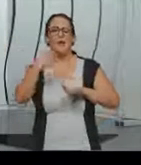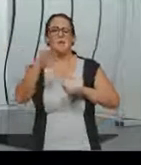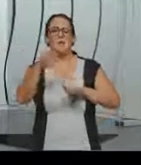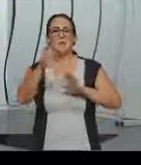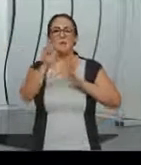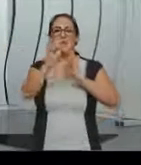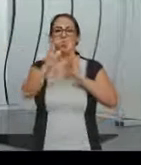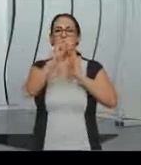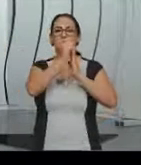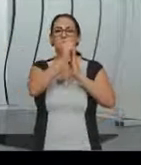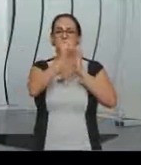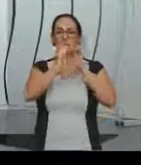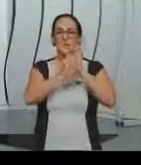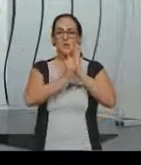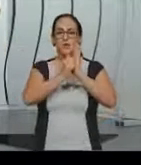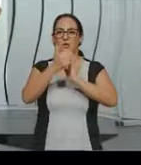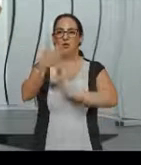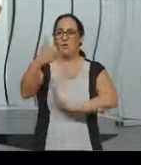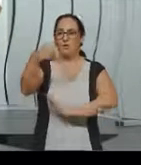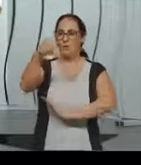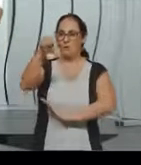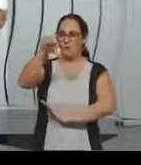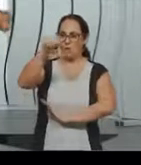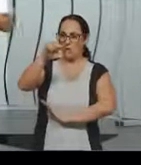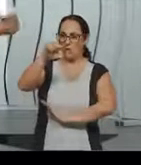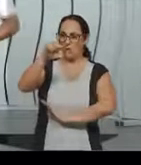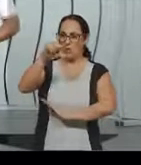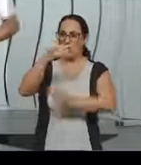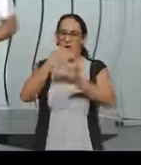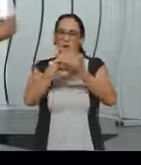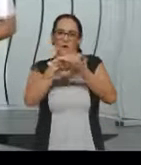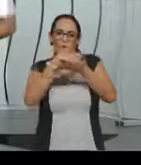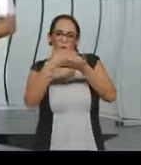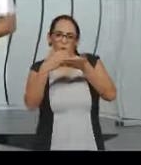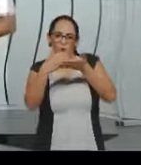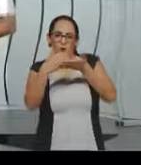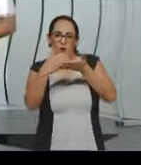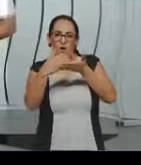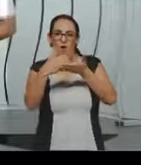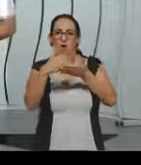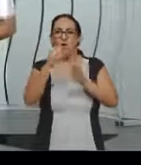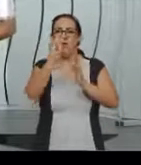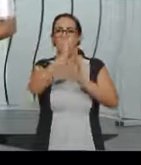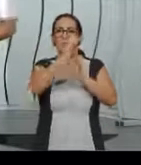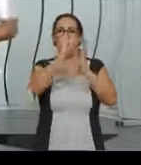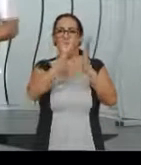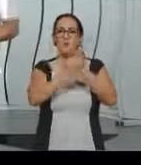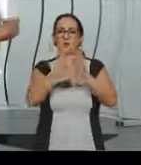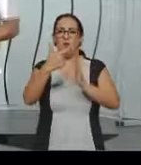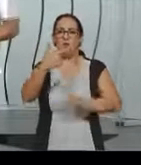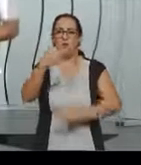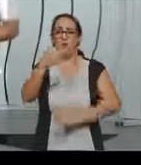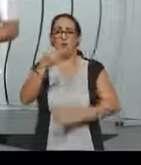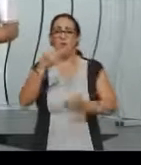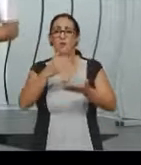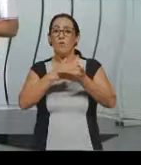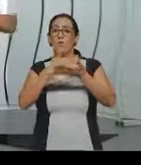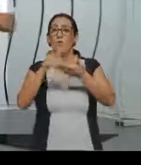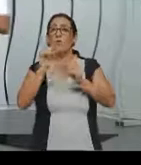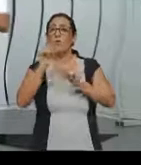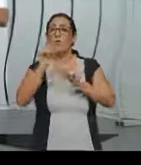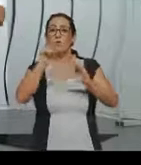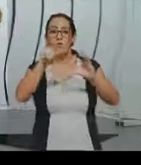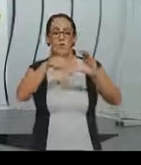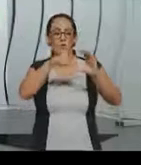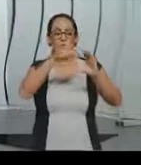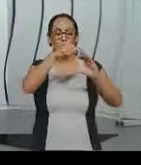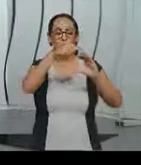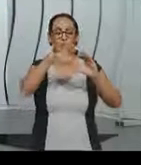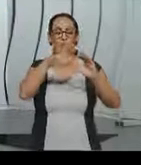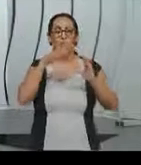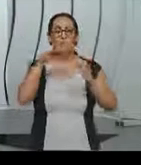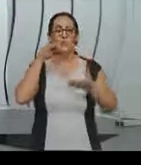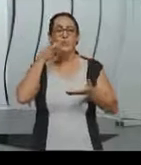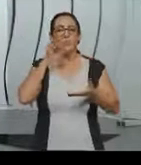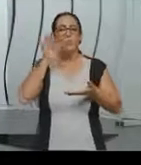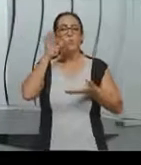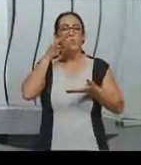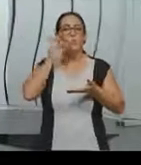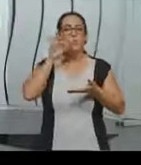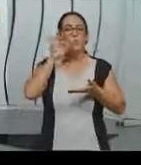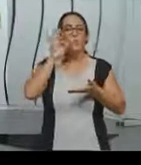né? Segunda metade do século XIX e início do século XX, o ciclo do café, né? Também